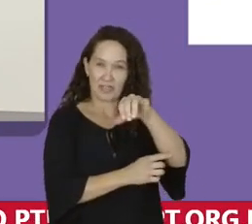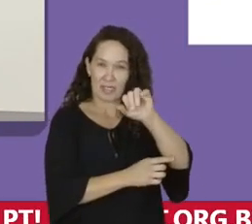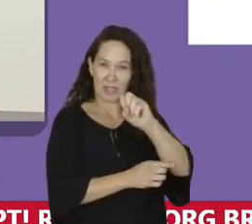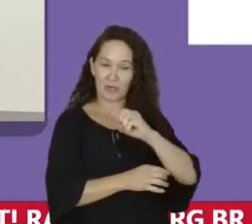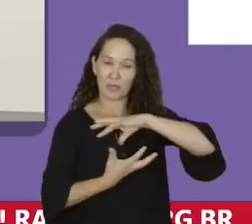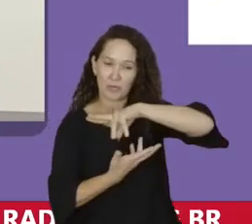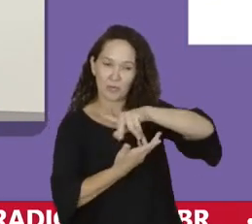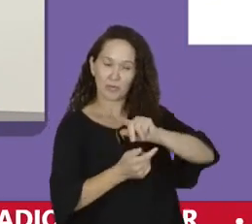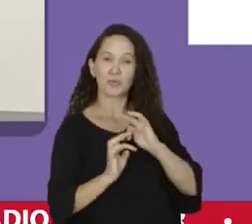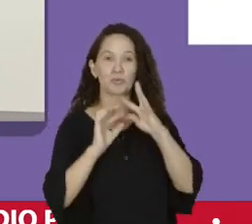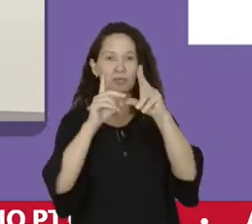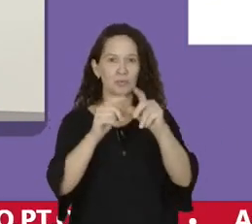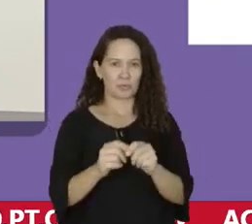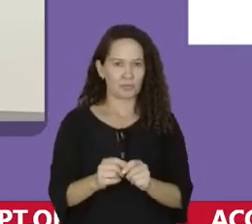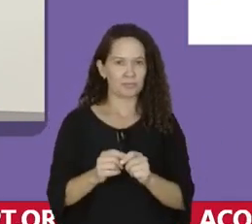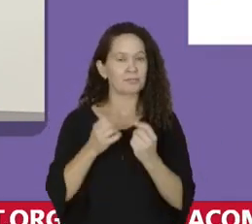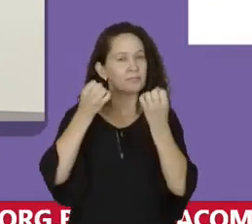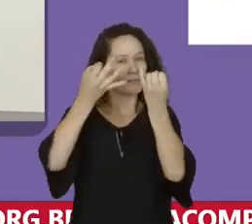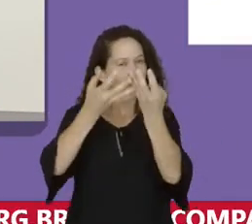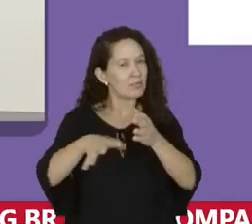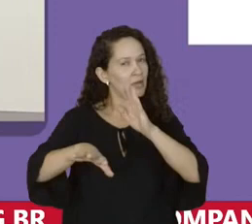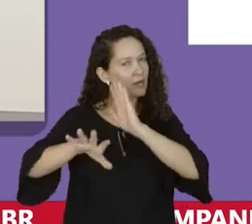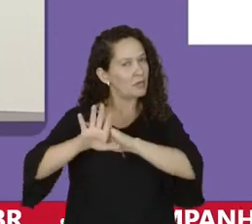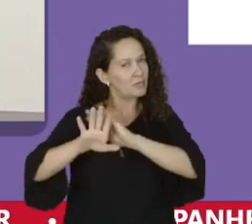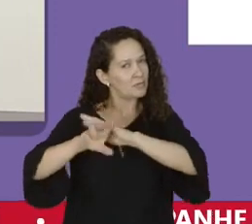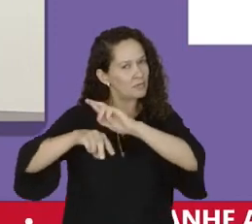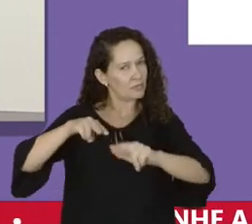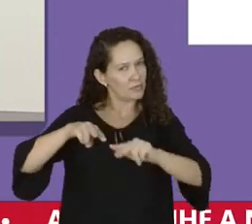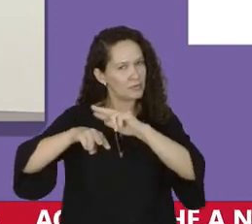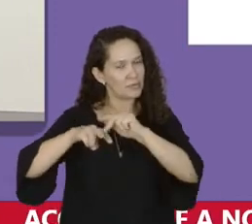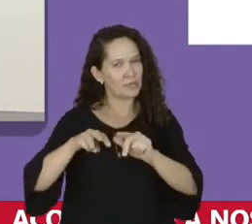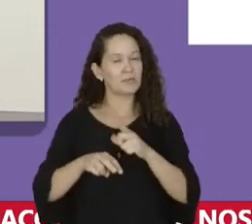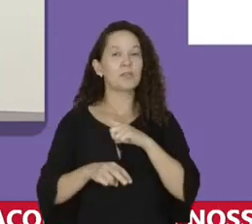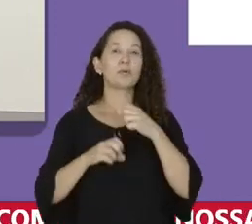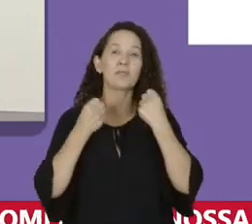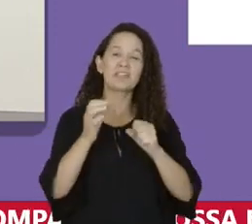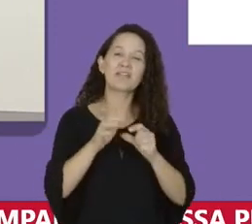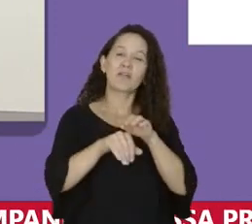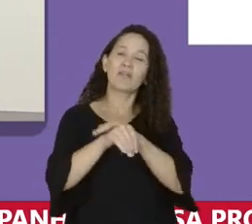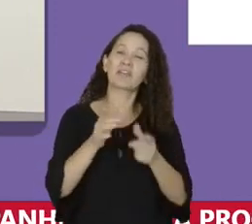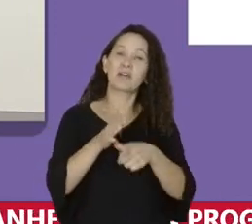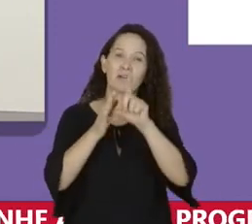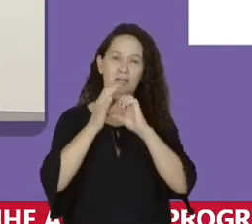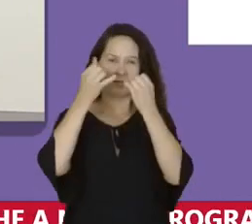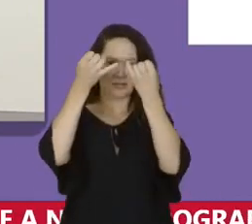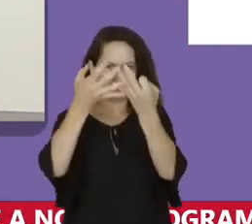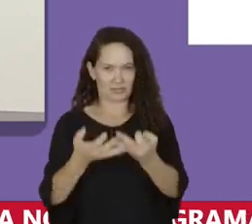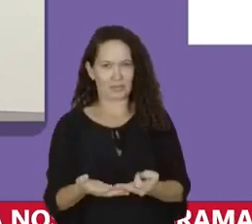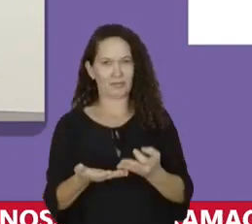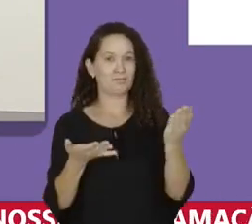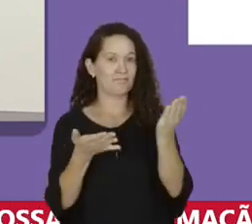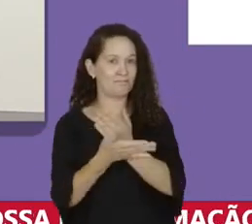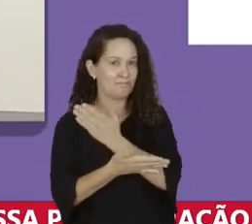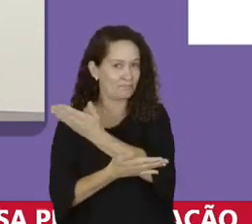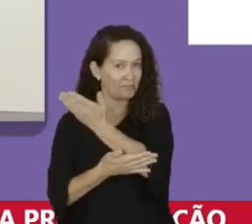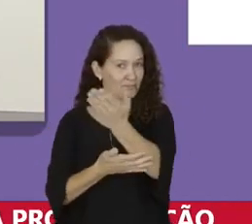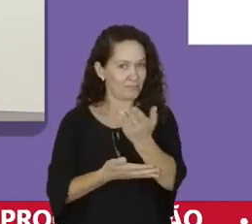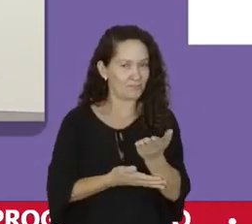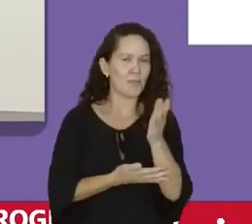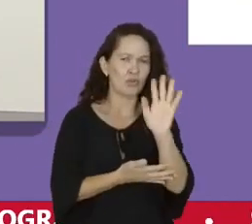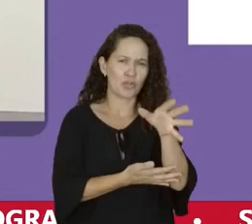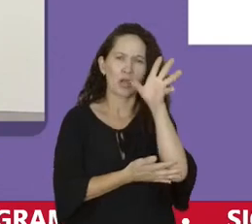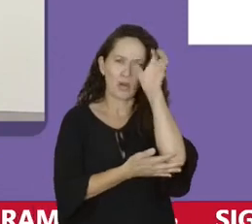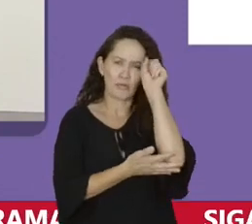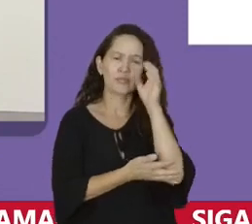internacional. Para falar da ideologia de gênero, eu tenho que falar de uma outra coisa que muitas de vocês devem